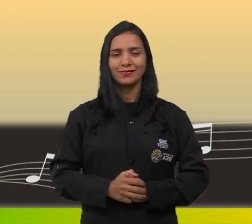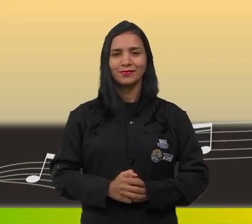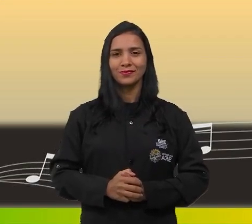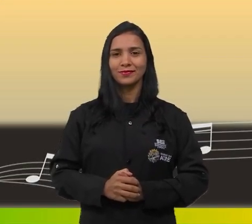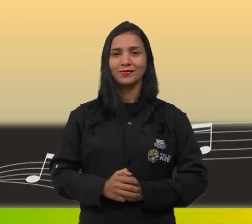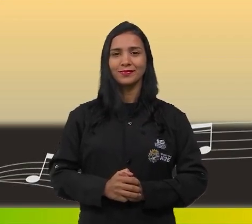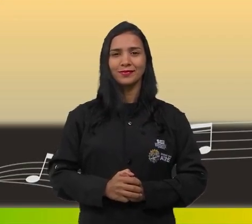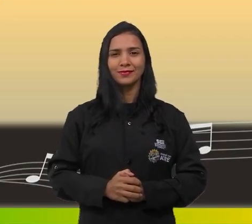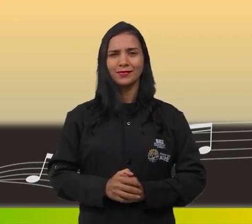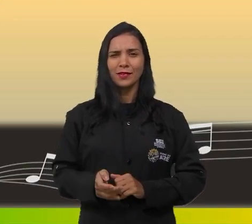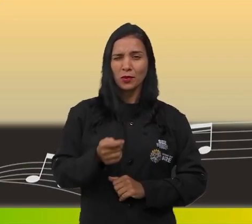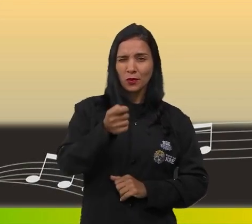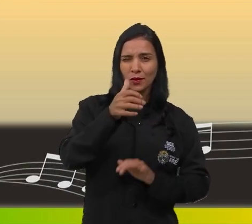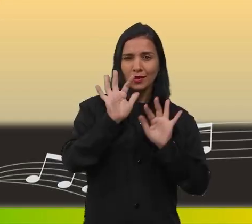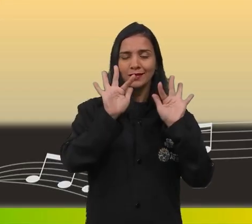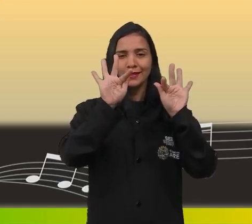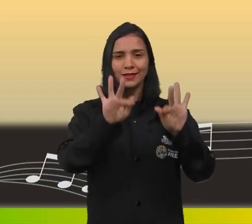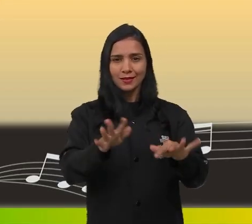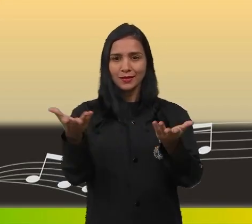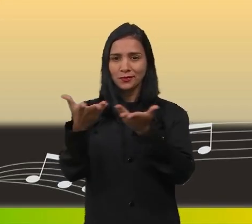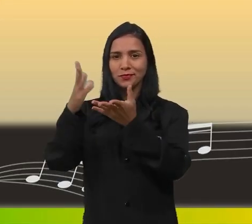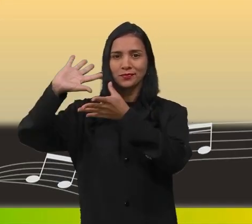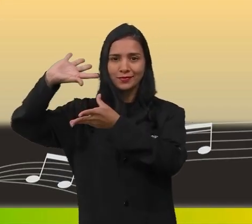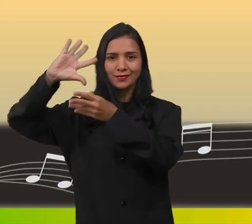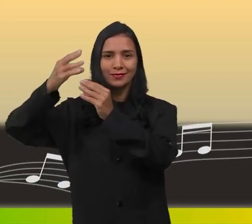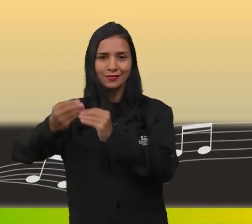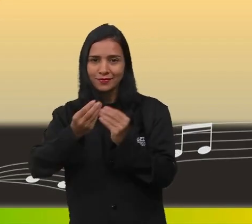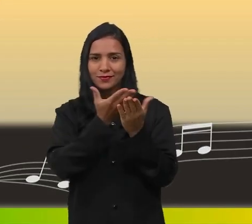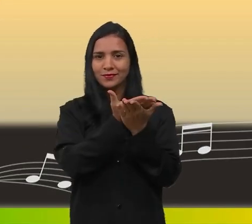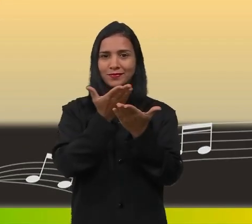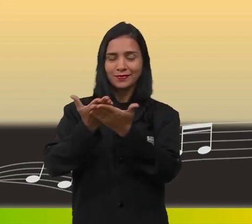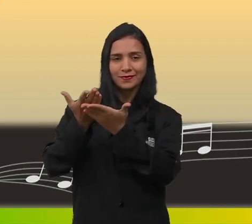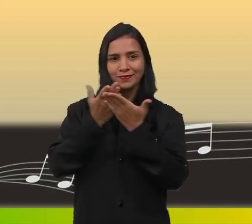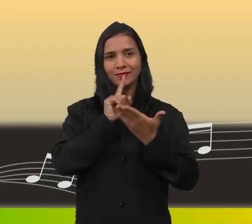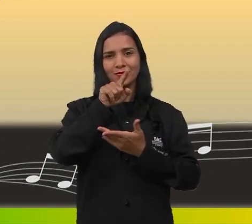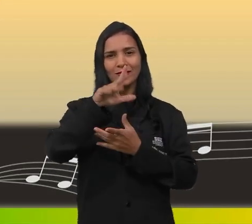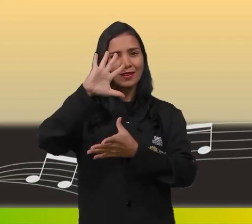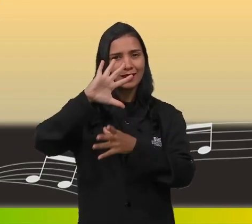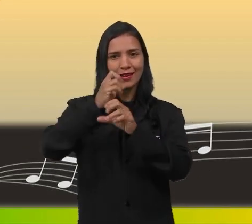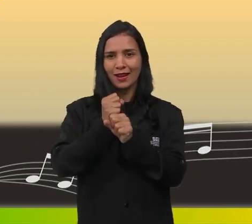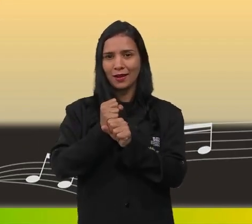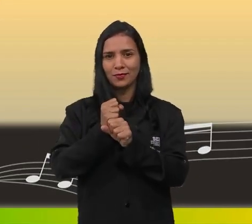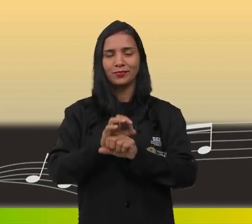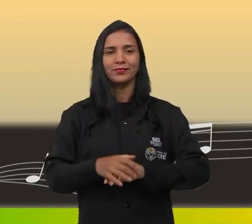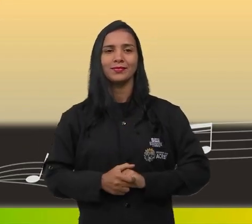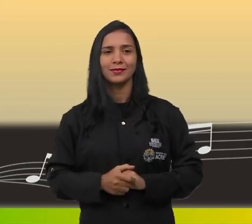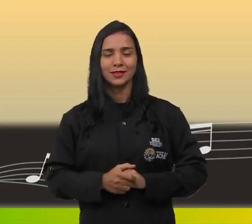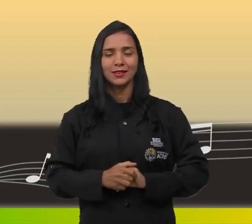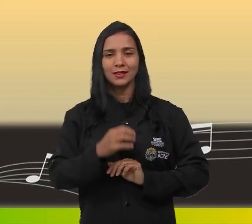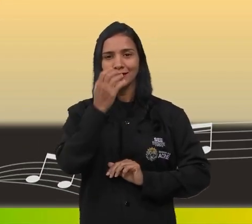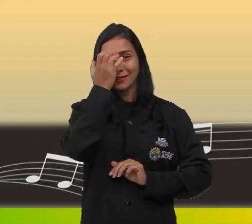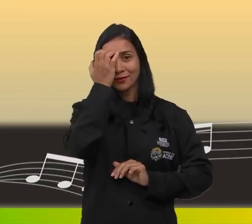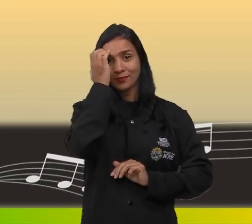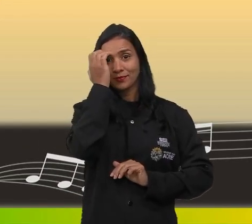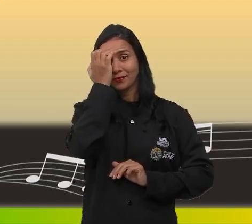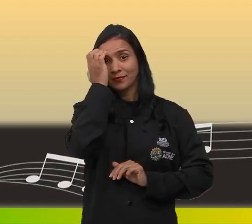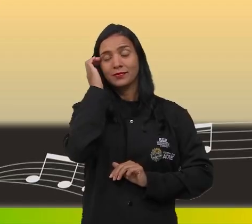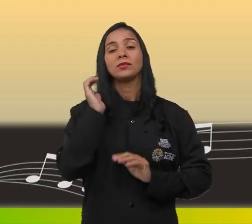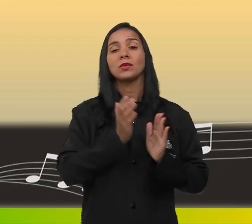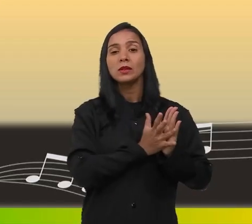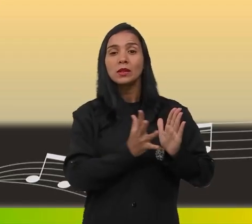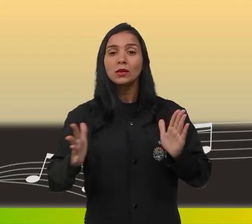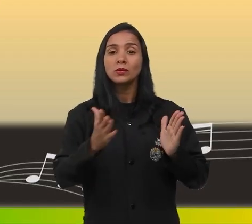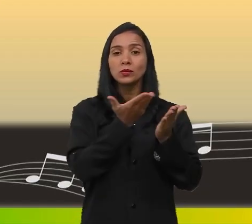Para finalizar a nossa aula, nós vamos aqui, né, fazer um resumo e vamos recapitular o que a gente observou